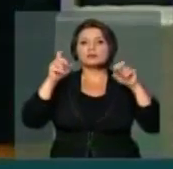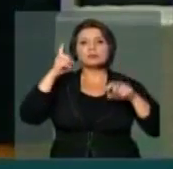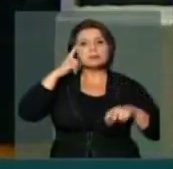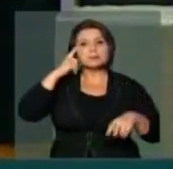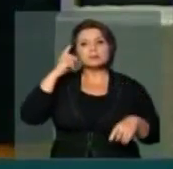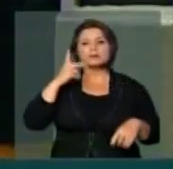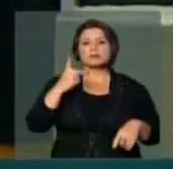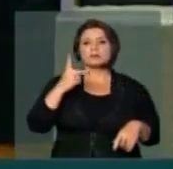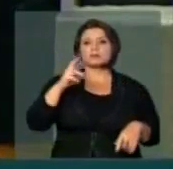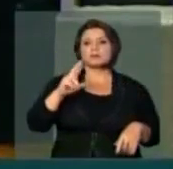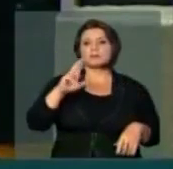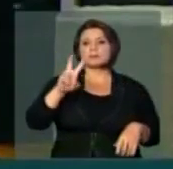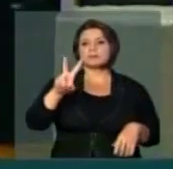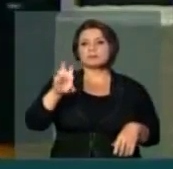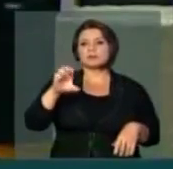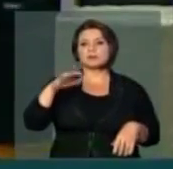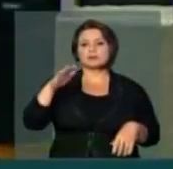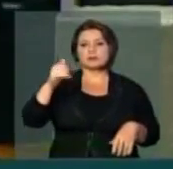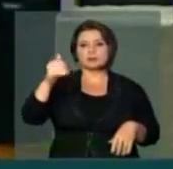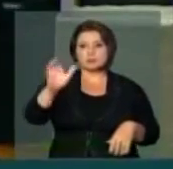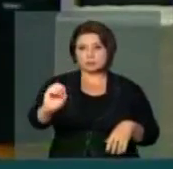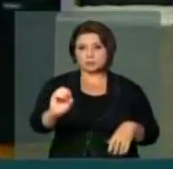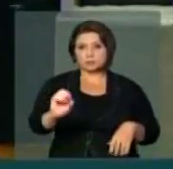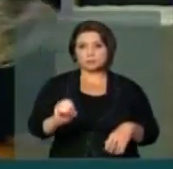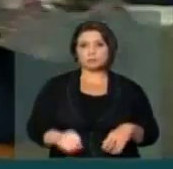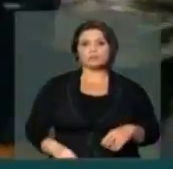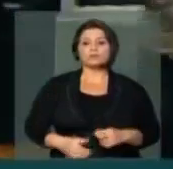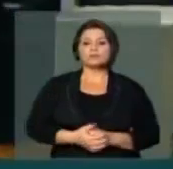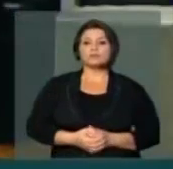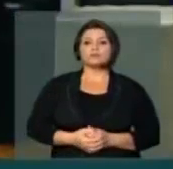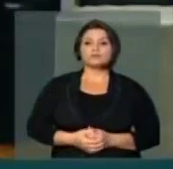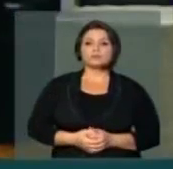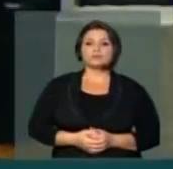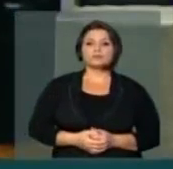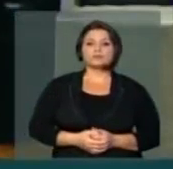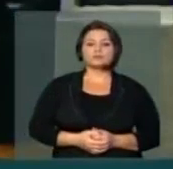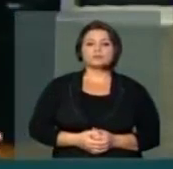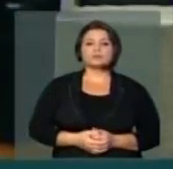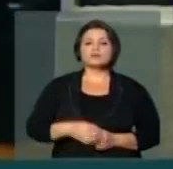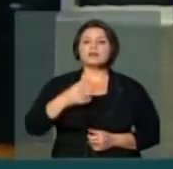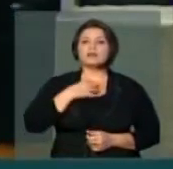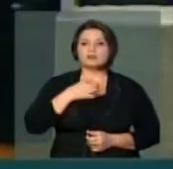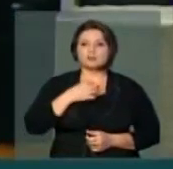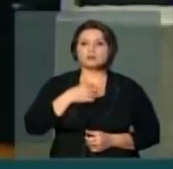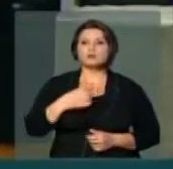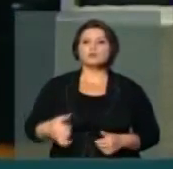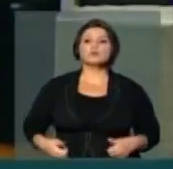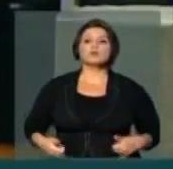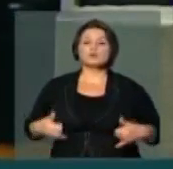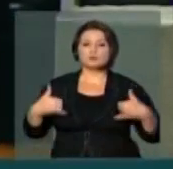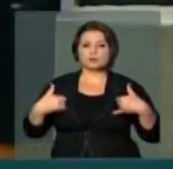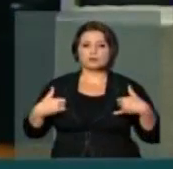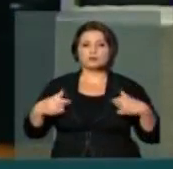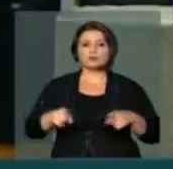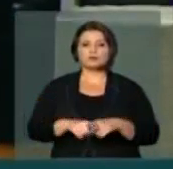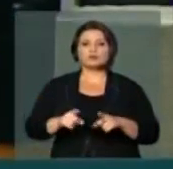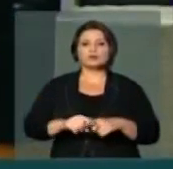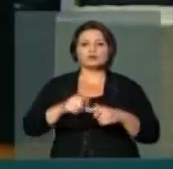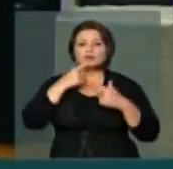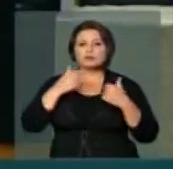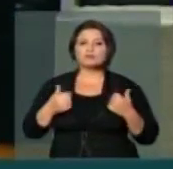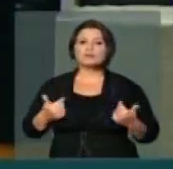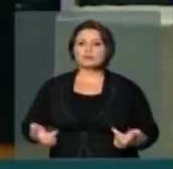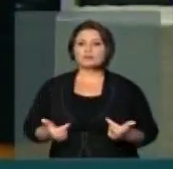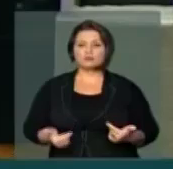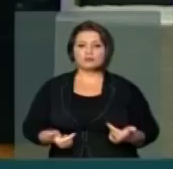como centro da norma. Eu tenho orgulho de ter tido a